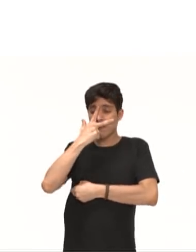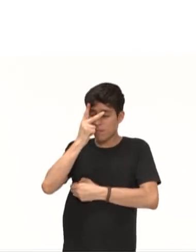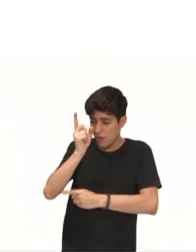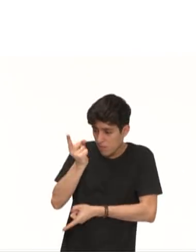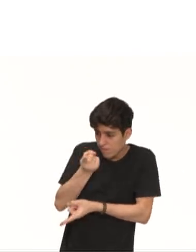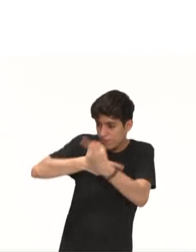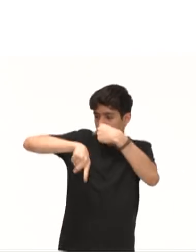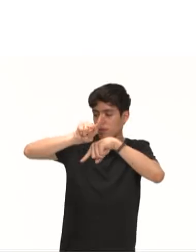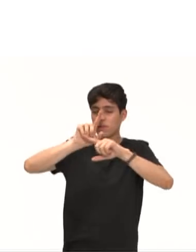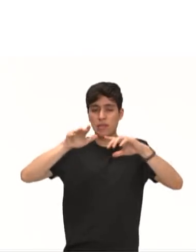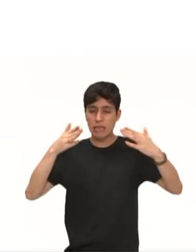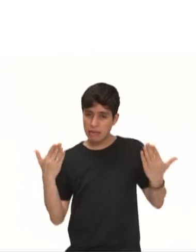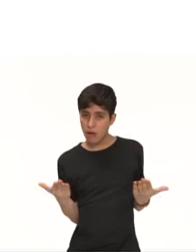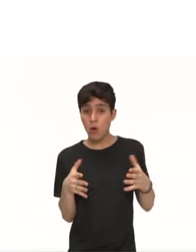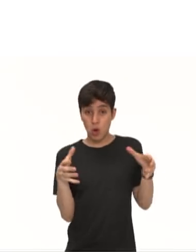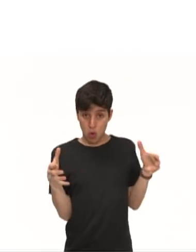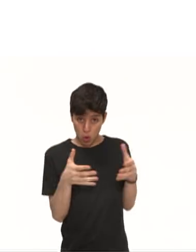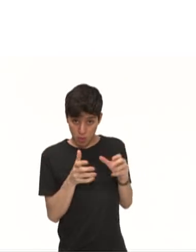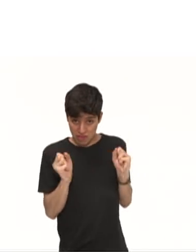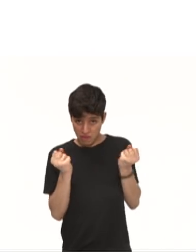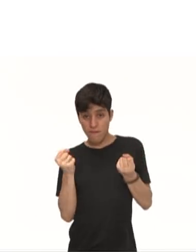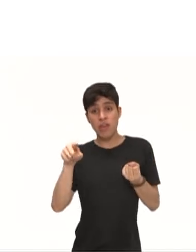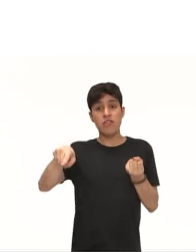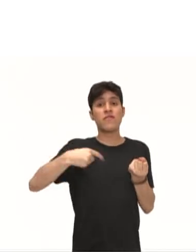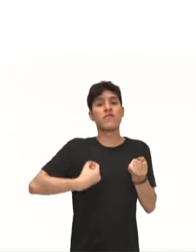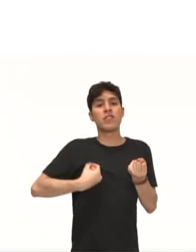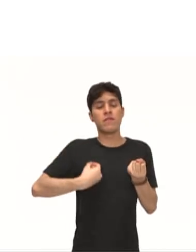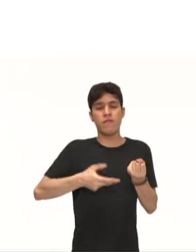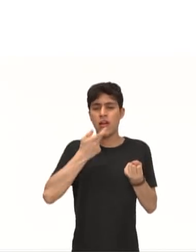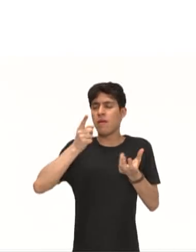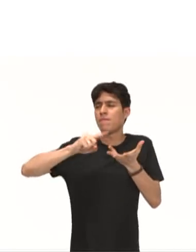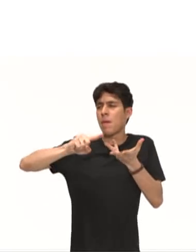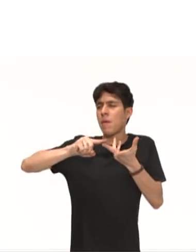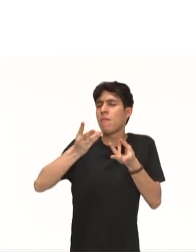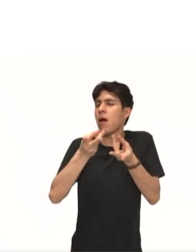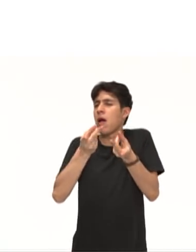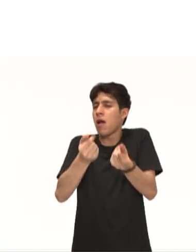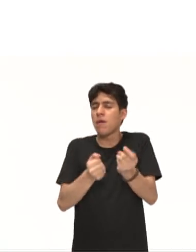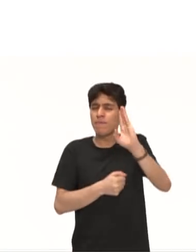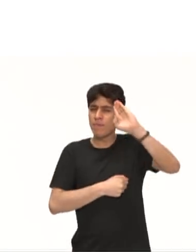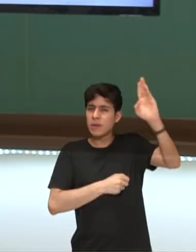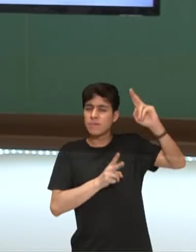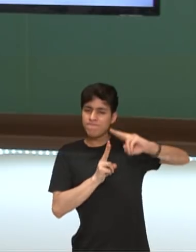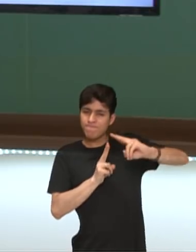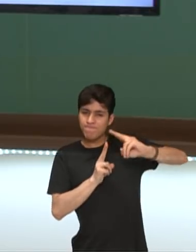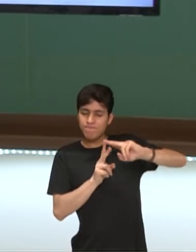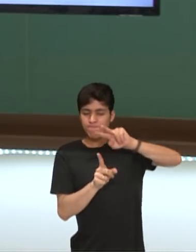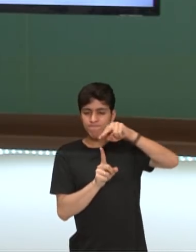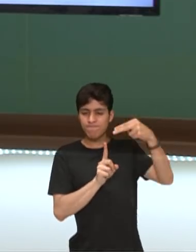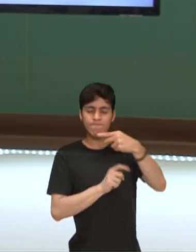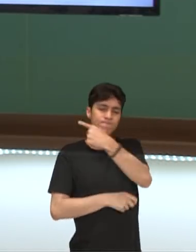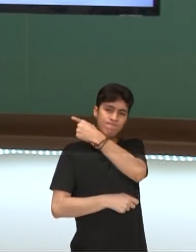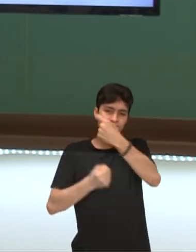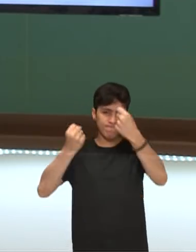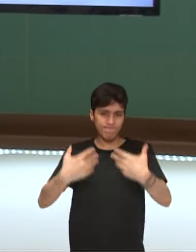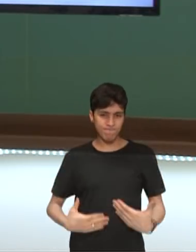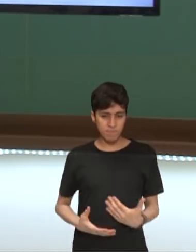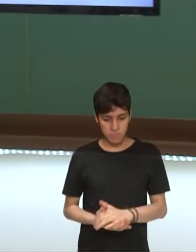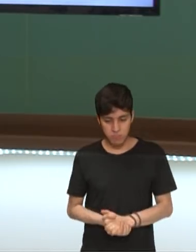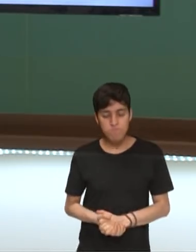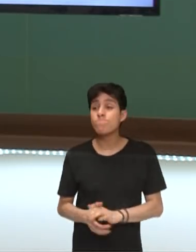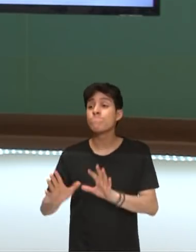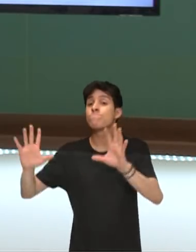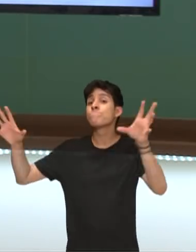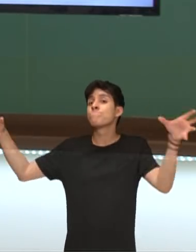evoluir. Então, quem defende que os vírus são seres vivos, eles vão defender esses dois principais pontos aqui. Já